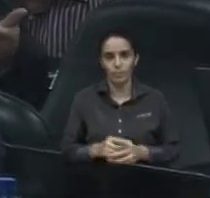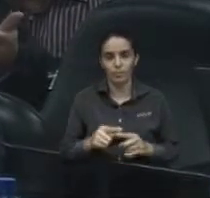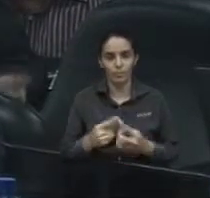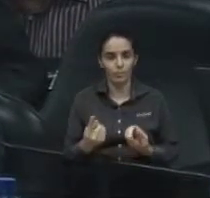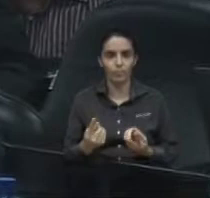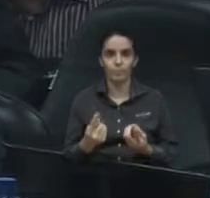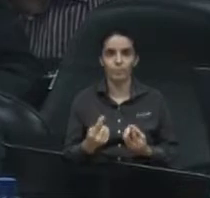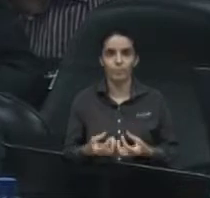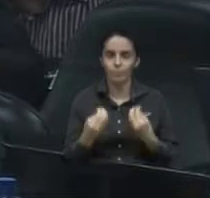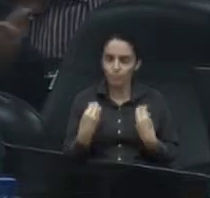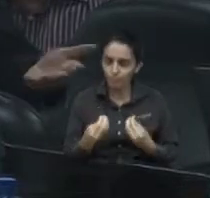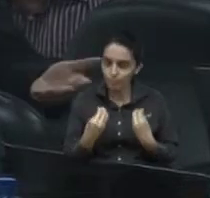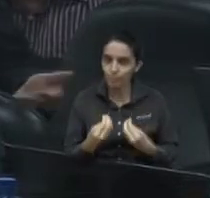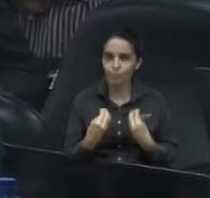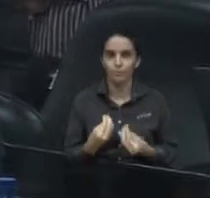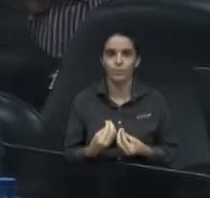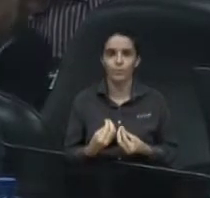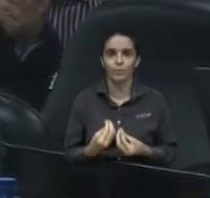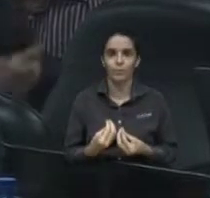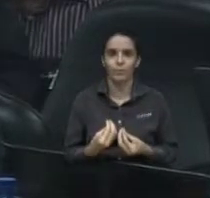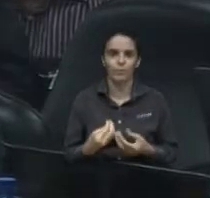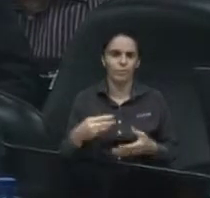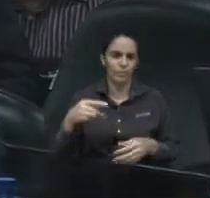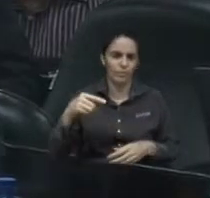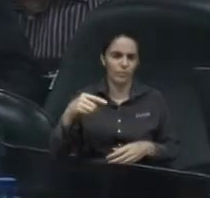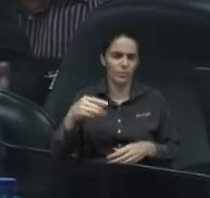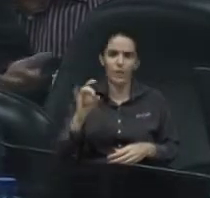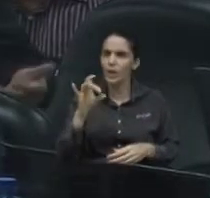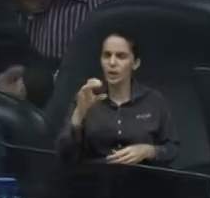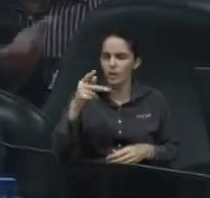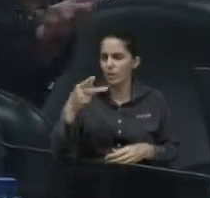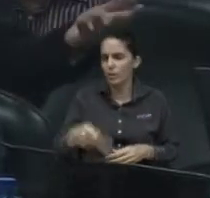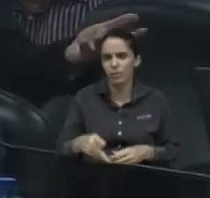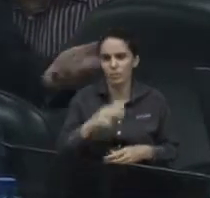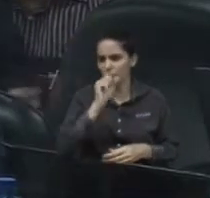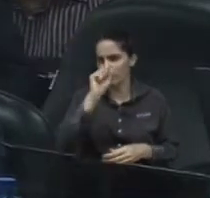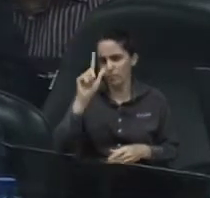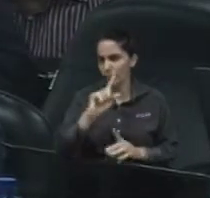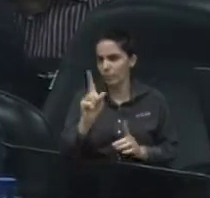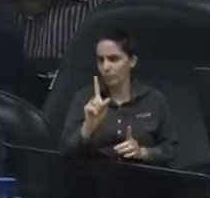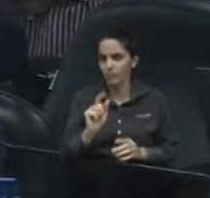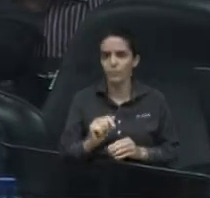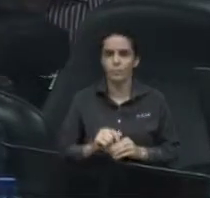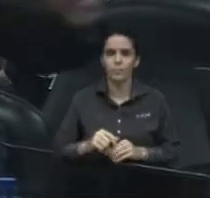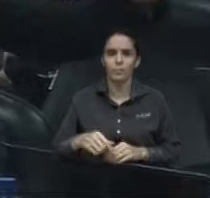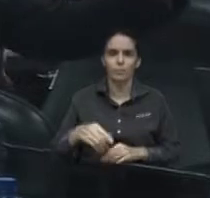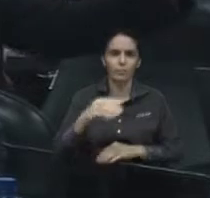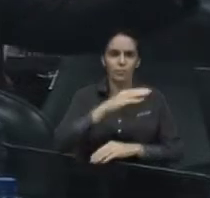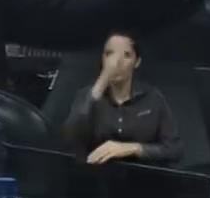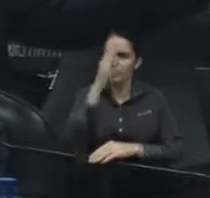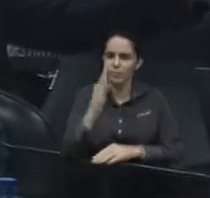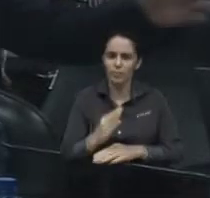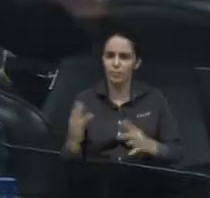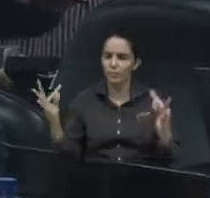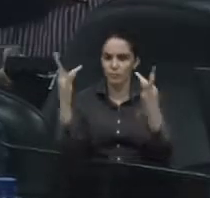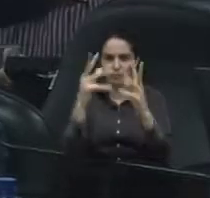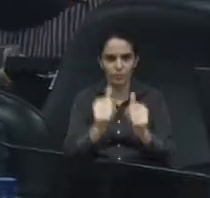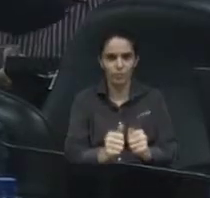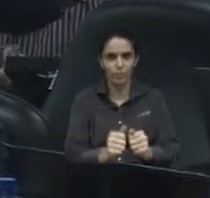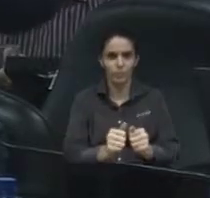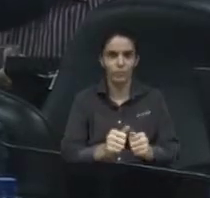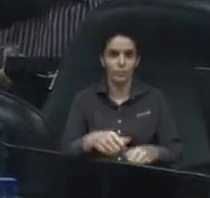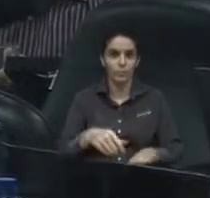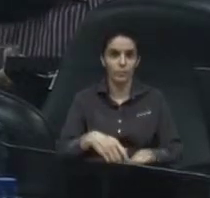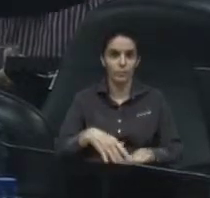escandaloso o que acontece, não só na cidade de Limeira, mas no estado de São Paulo e no Brasil inteiro. A chinesada vem, invade a